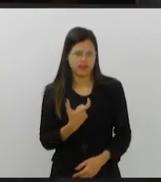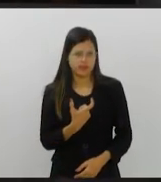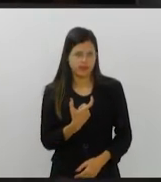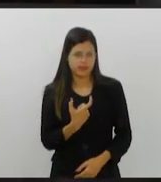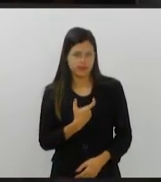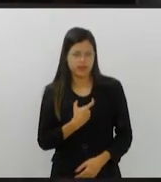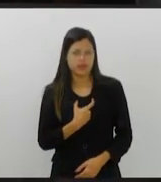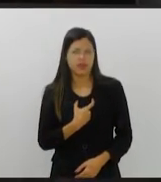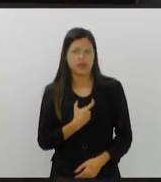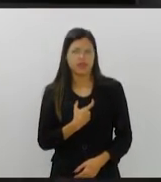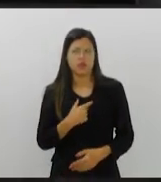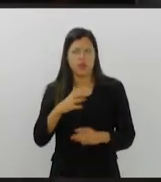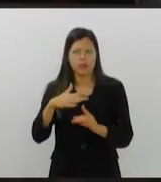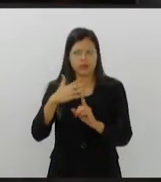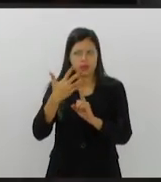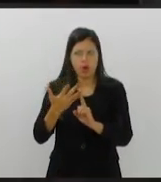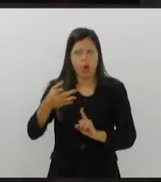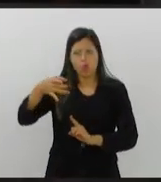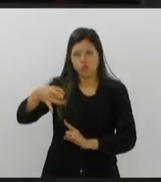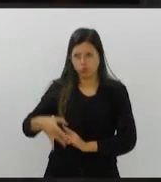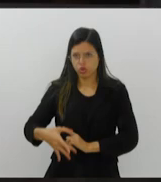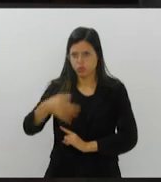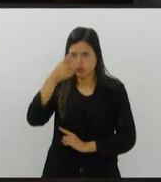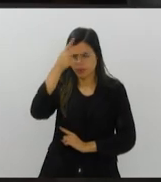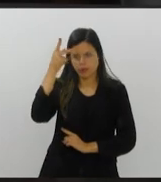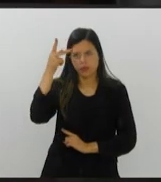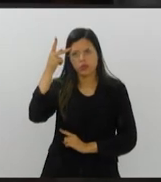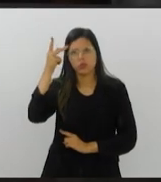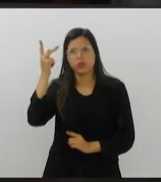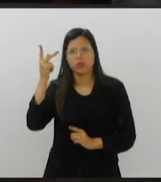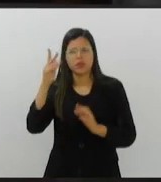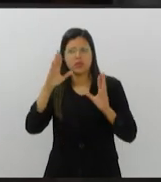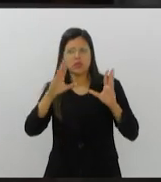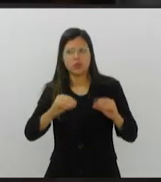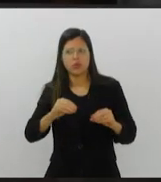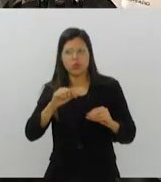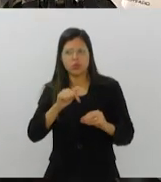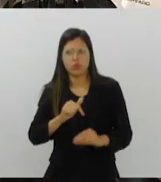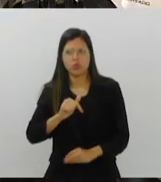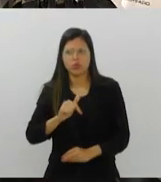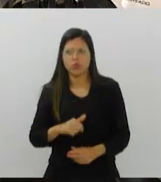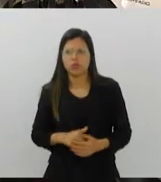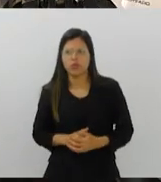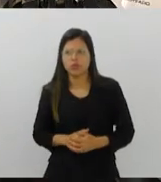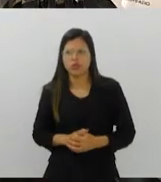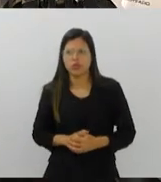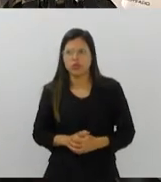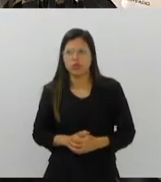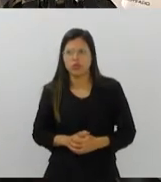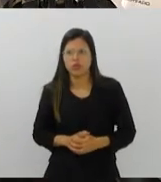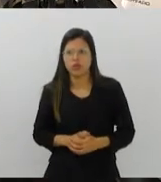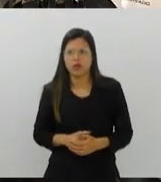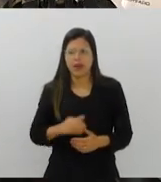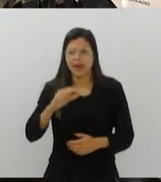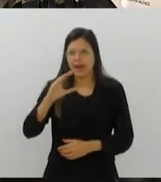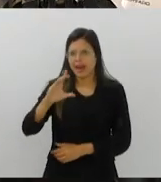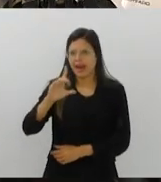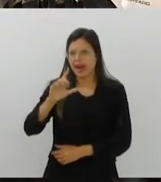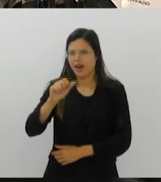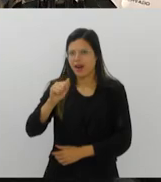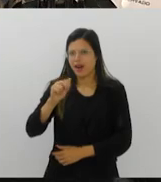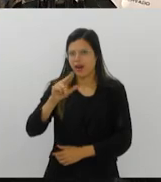Tiradentes, homenagearemos a última agraciada dessa noite. Será exibido um vídeo em homenagem à senhora Cláudia Ramos